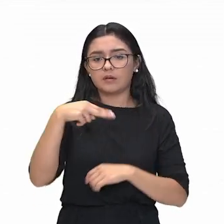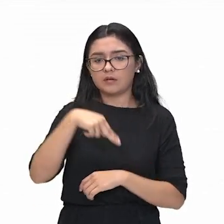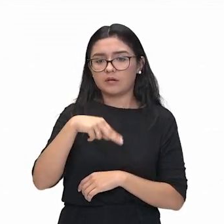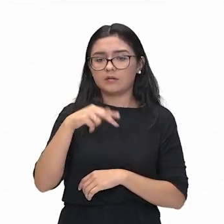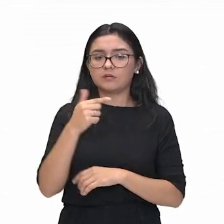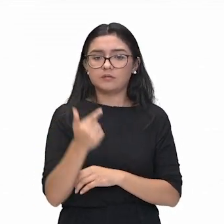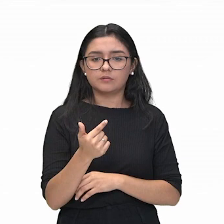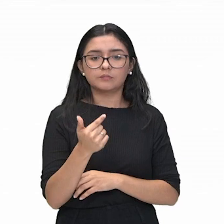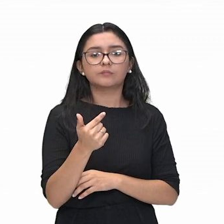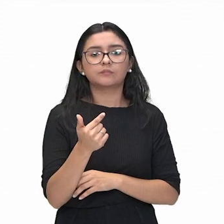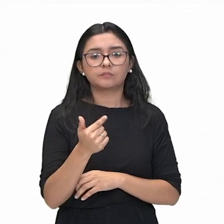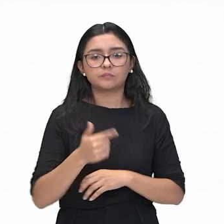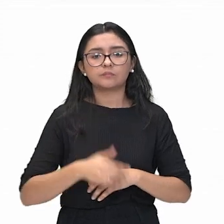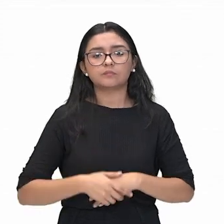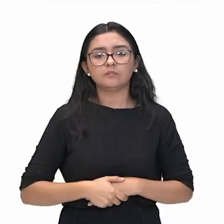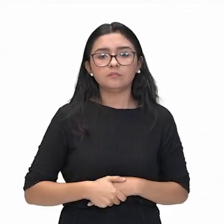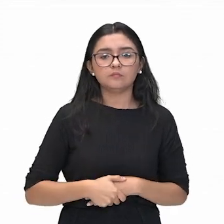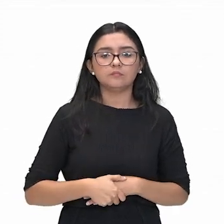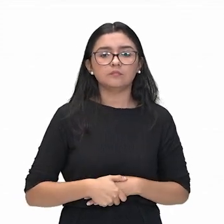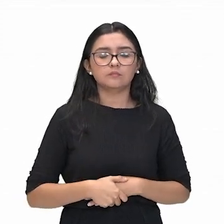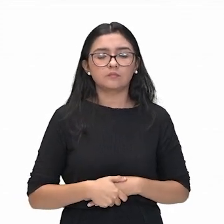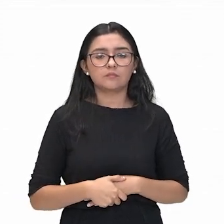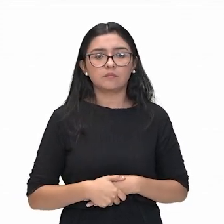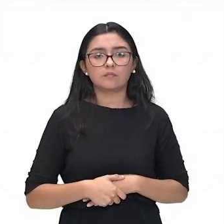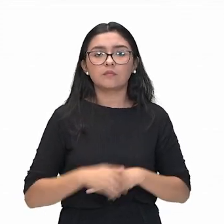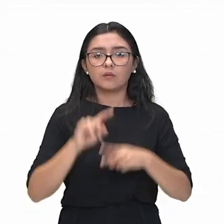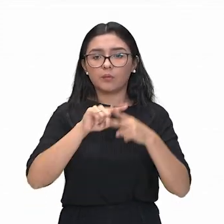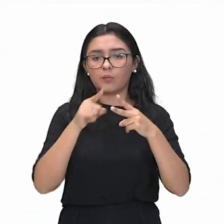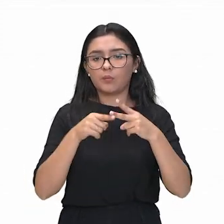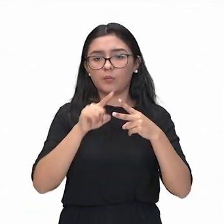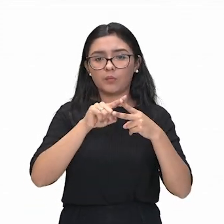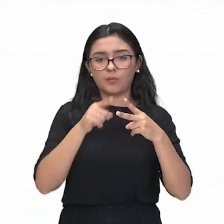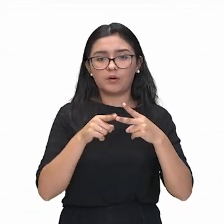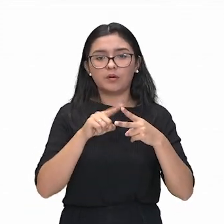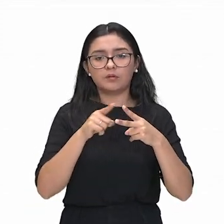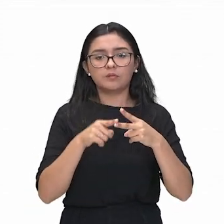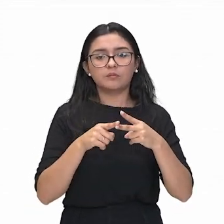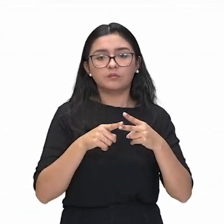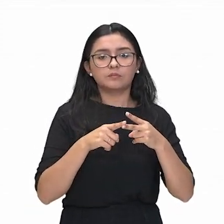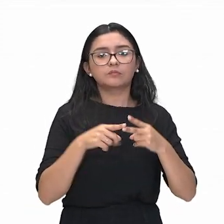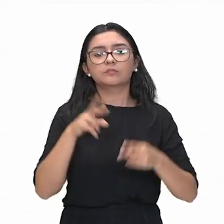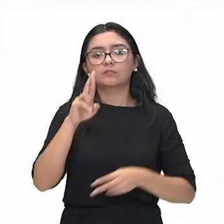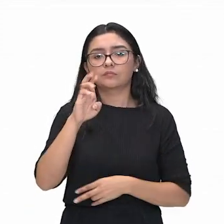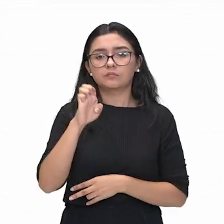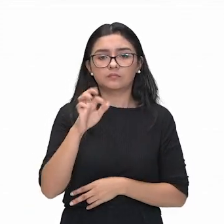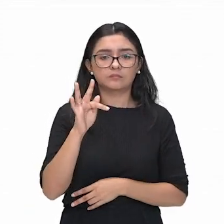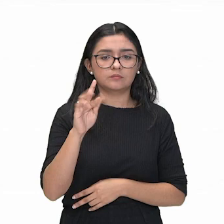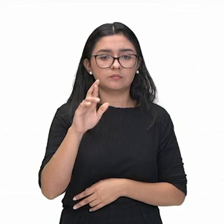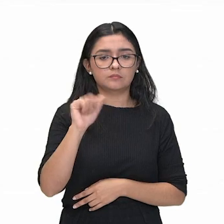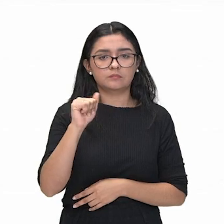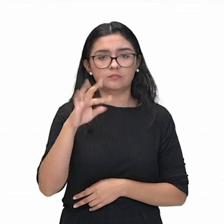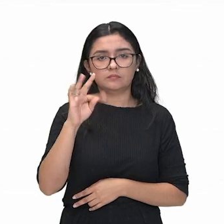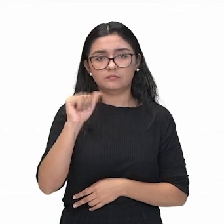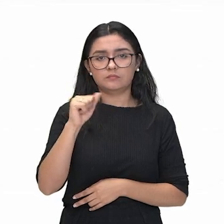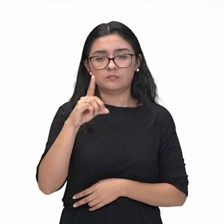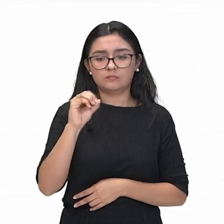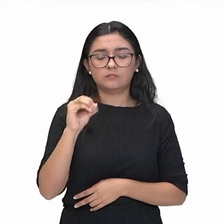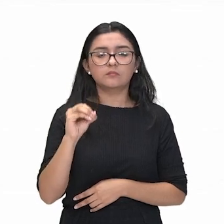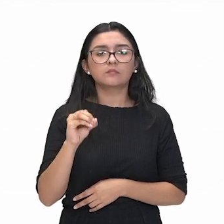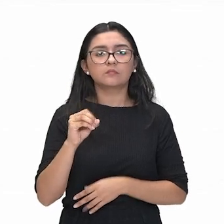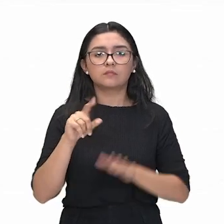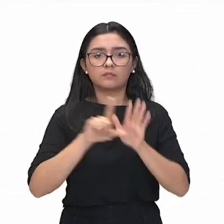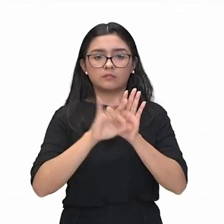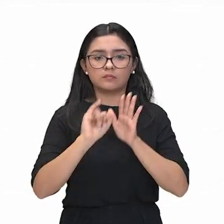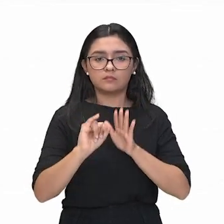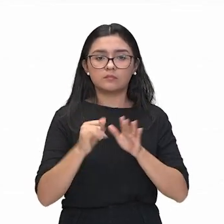o índice de refração do meio 2, com o ângulo refratado, tá, pessoal? Aí com o ângulo do raio refratado. Isso é o que nós chamamos de lei